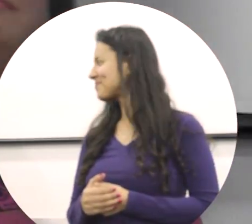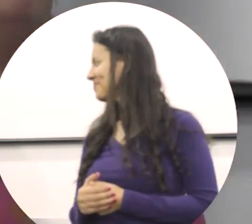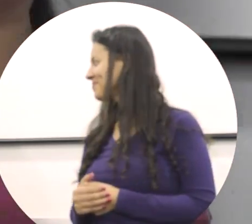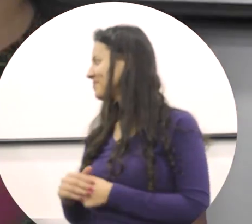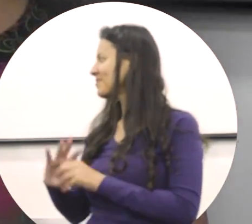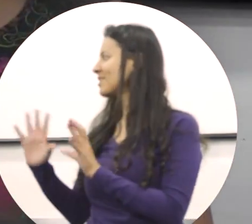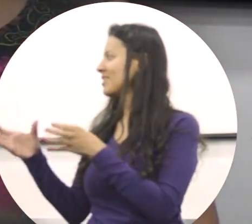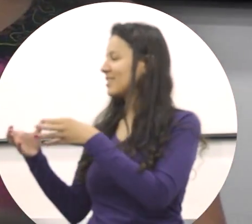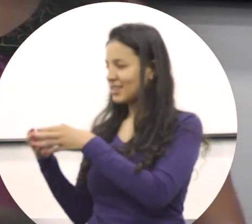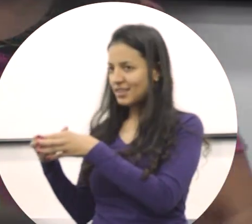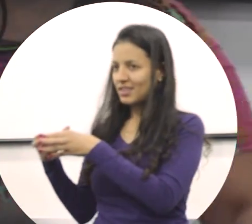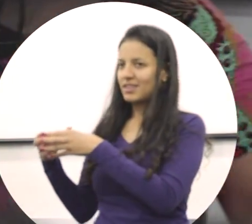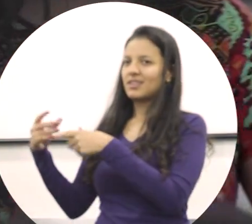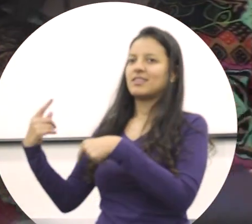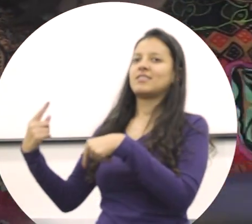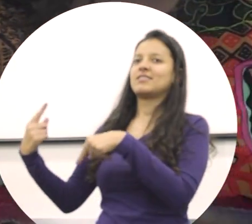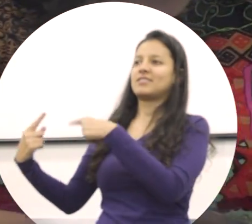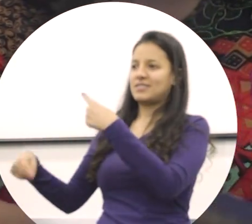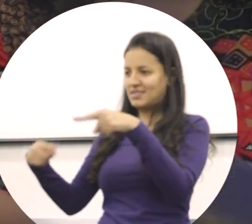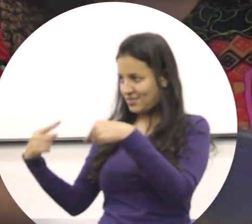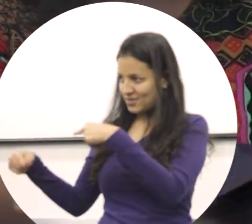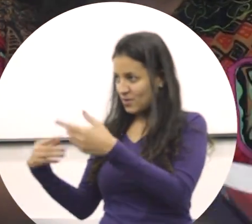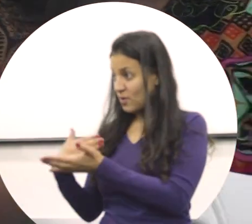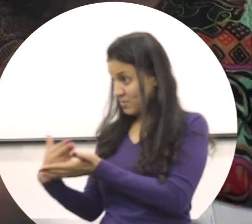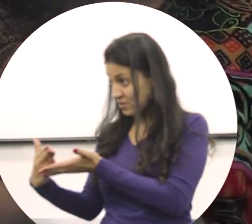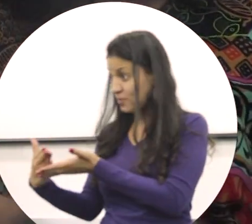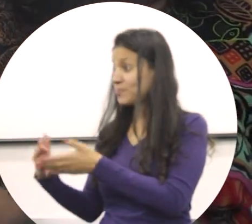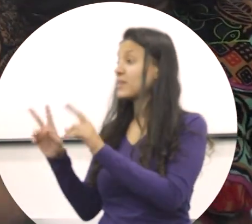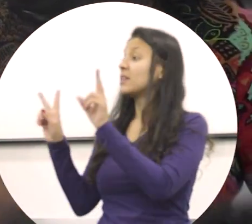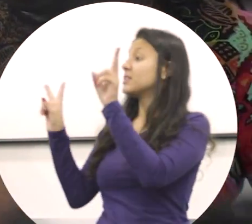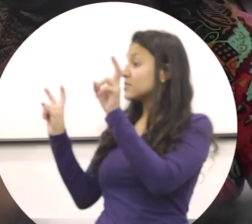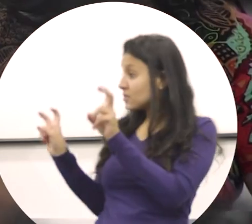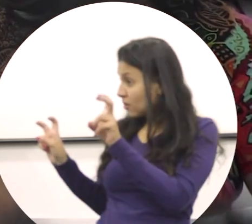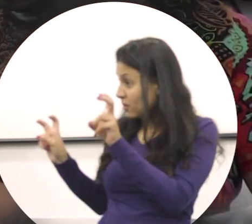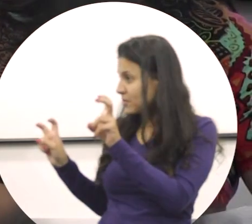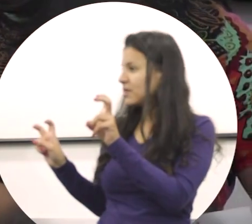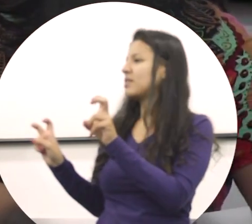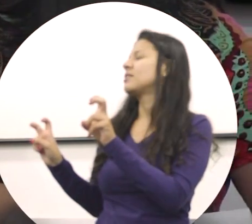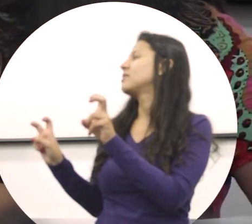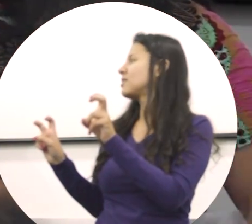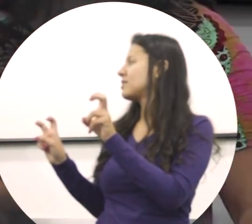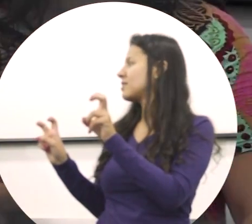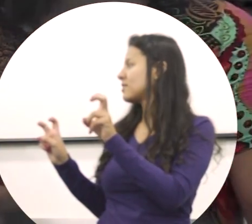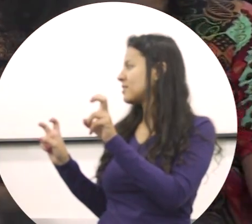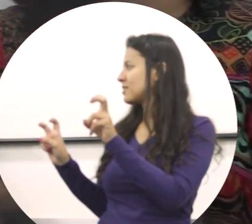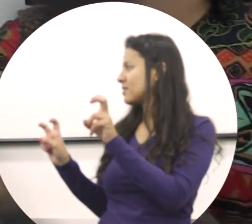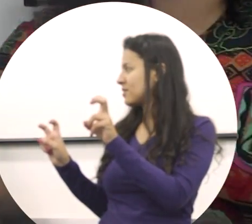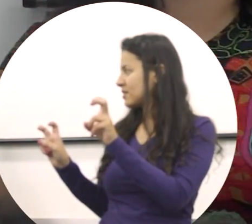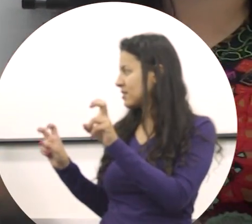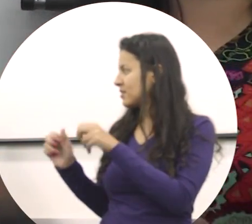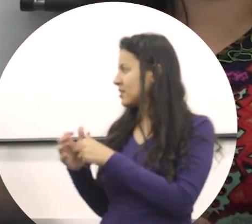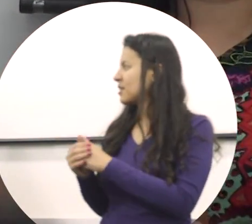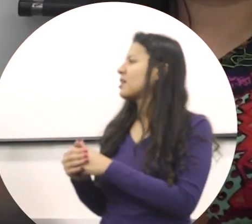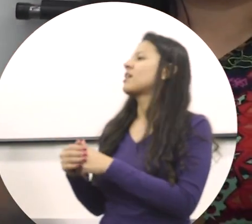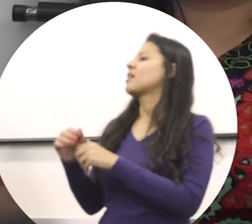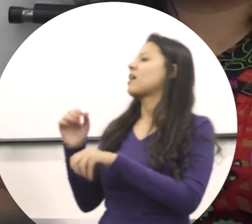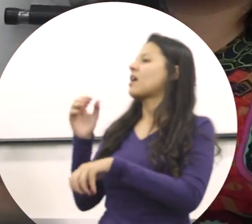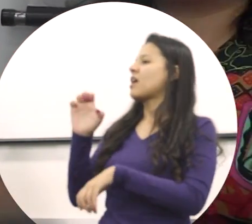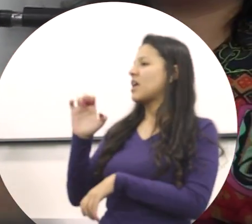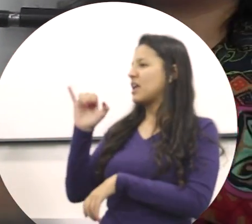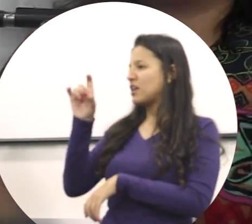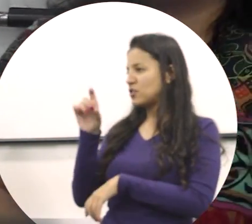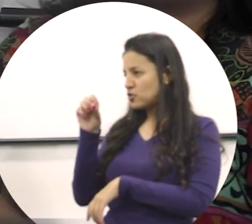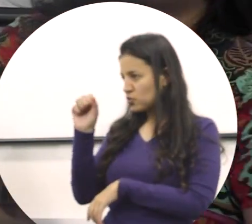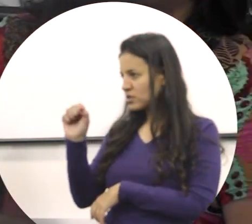Então nós começamos a nossa discussão um pouco falando sobre a definição dos eixos estruturantes,